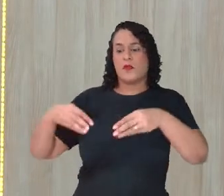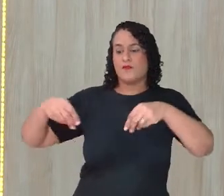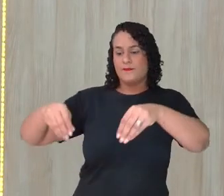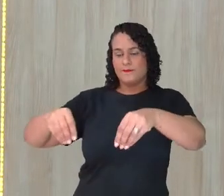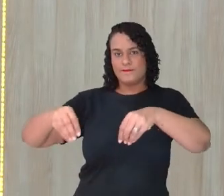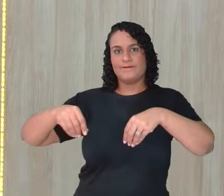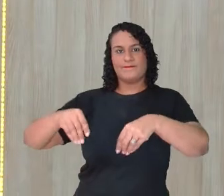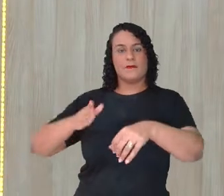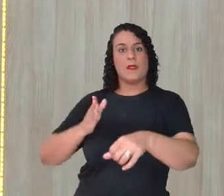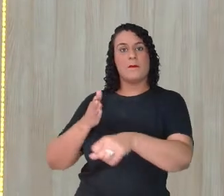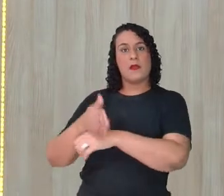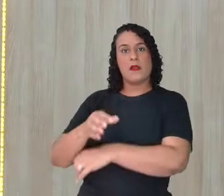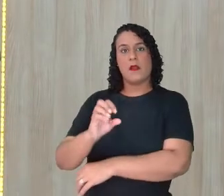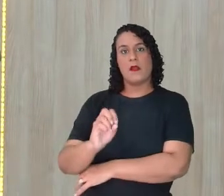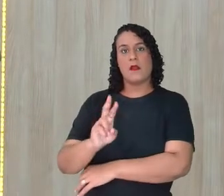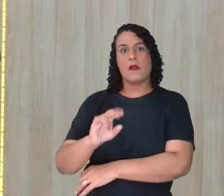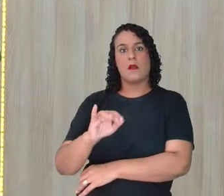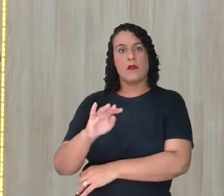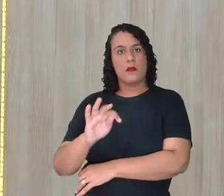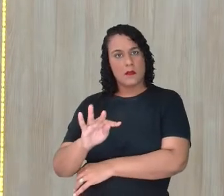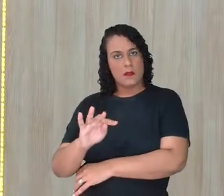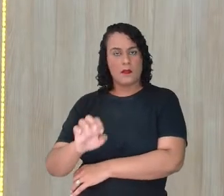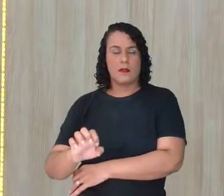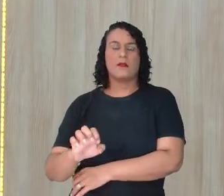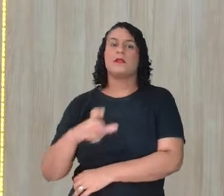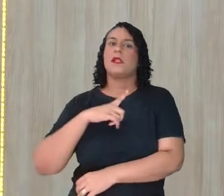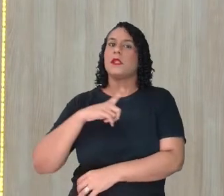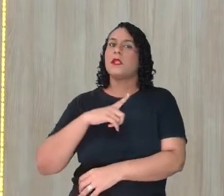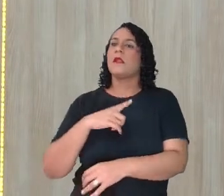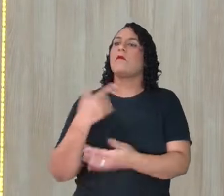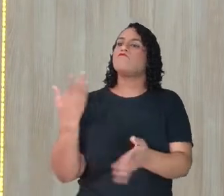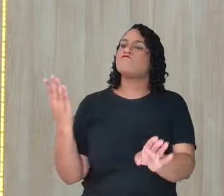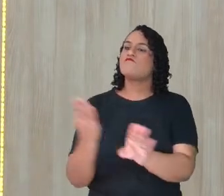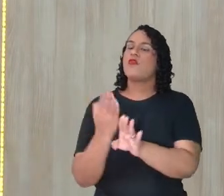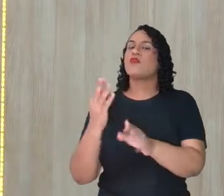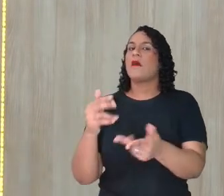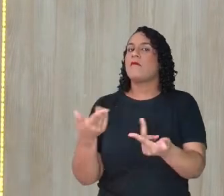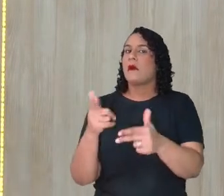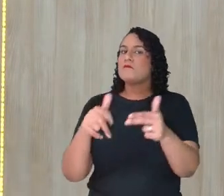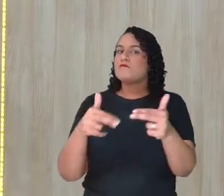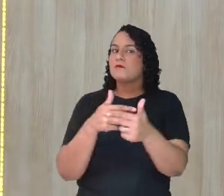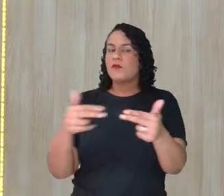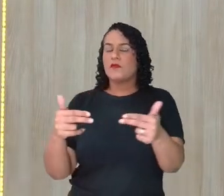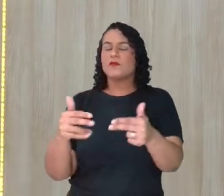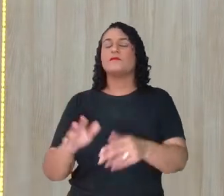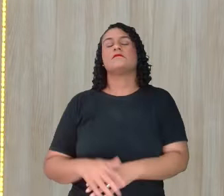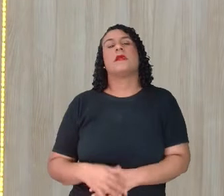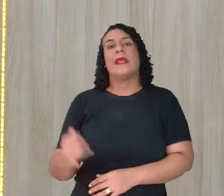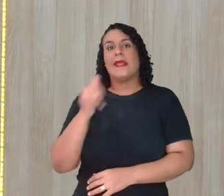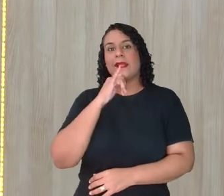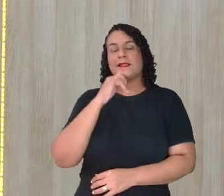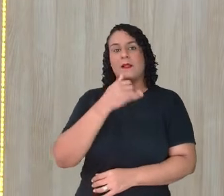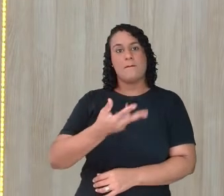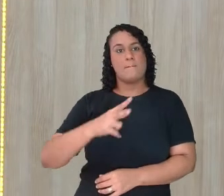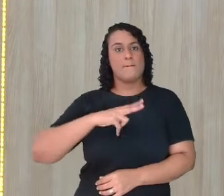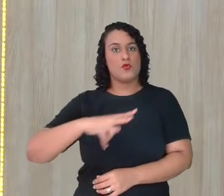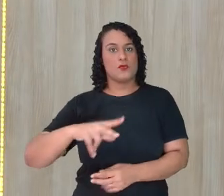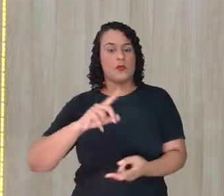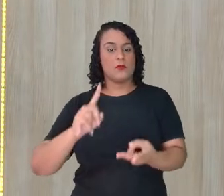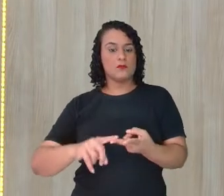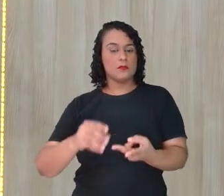Oriente, onde traziam muitas dessas especiarias. Então, quando Portugal e Espanha, por exemplo, eles